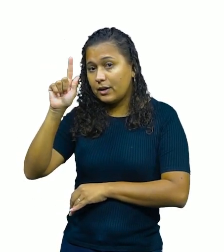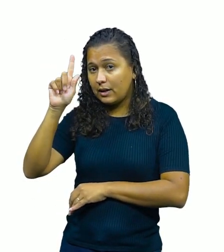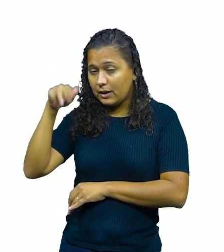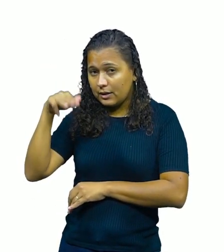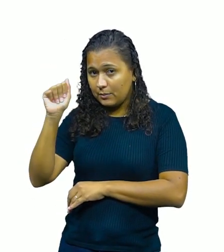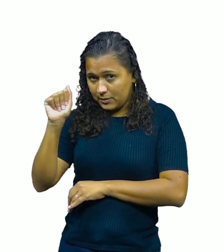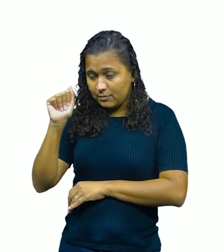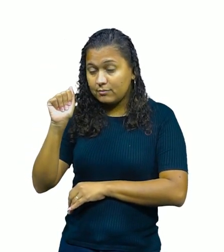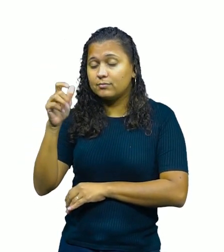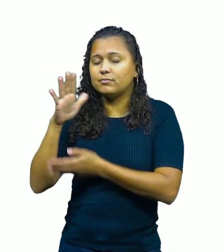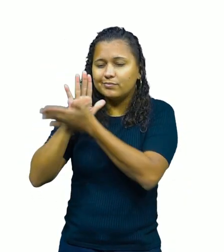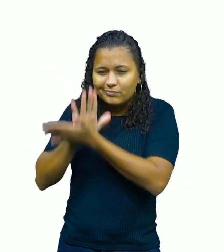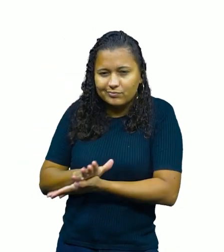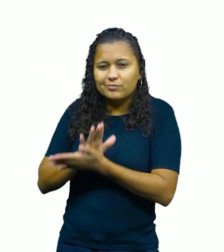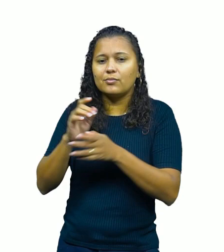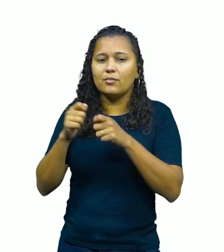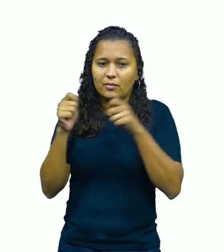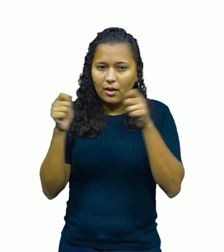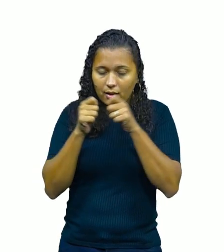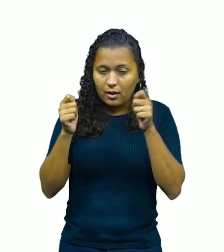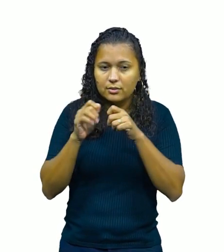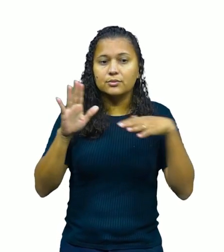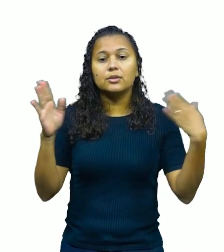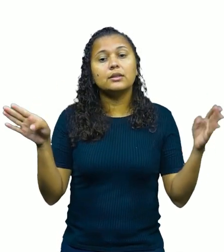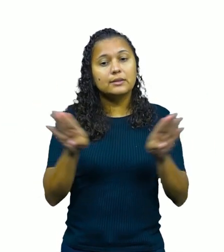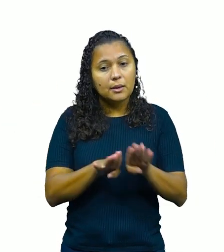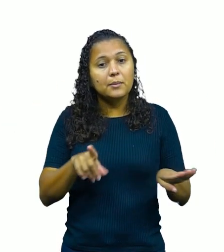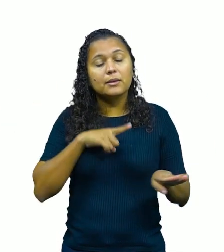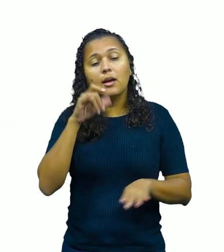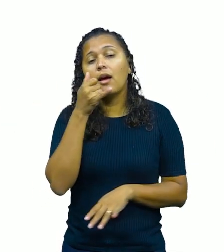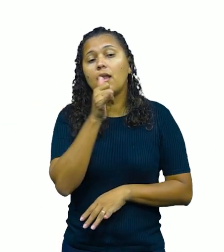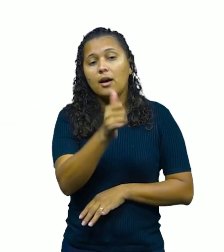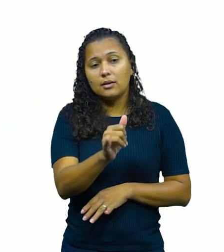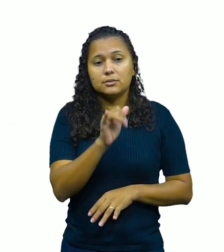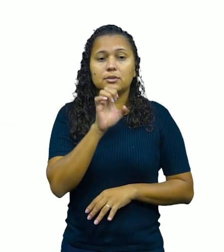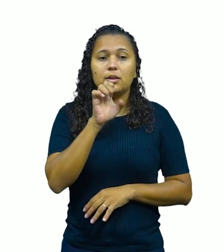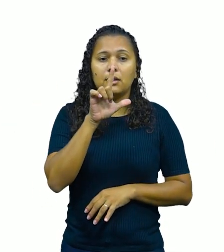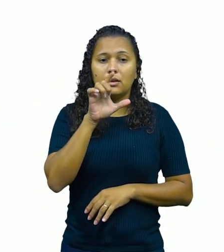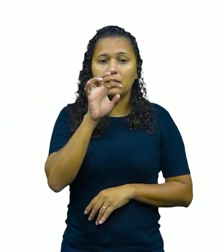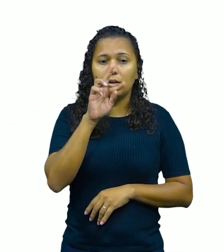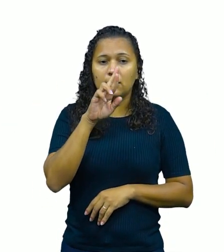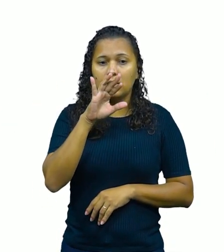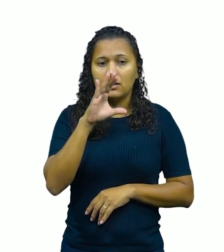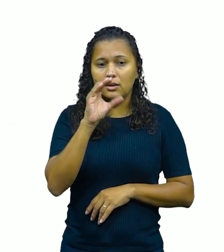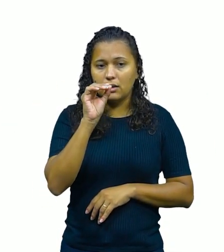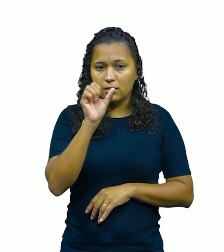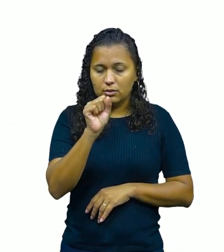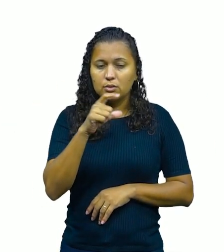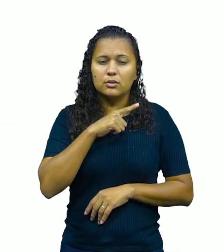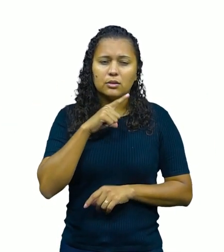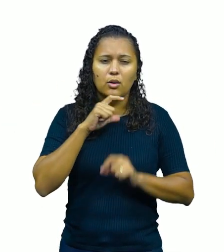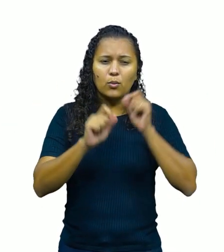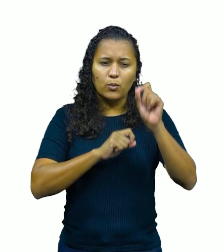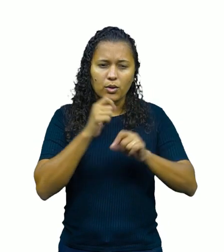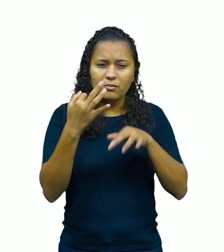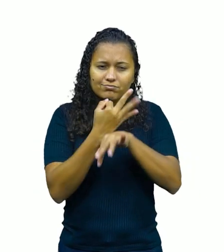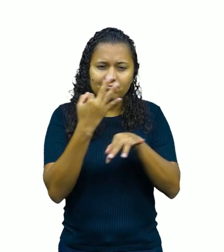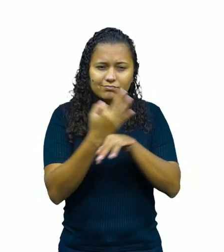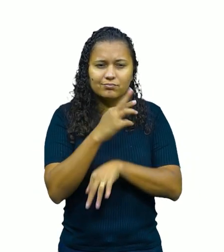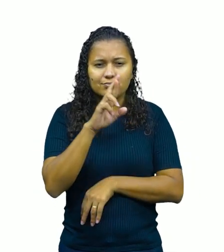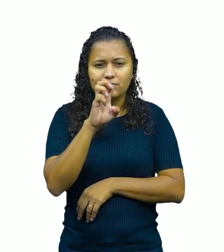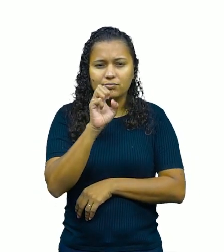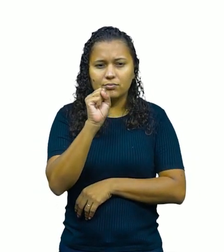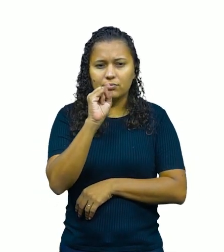né? Dos medidores de pressão do tipo elástico. E temos também os elétricos. Dentro dos elétricos nós temos as